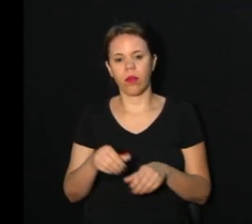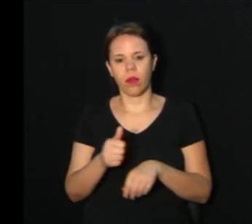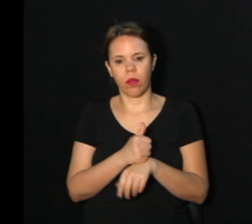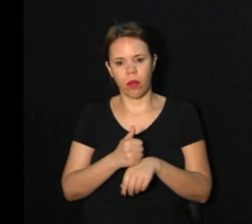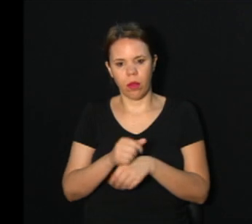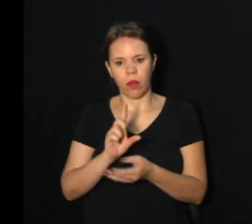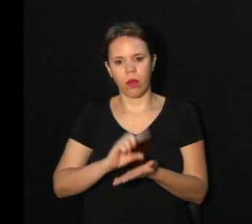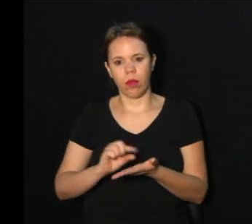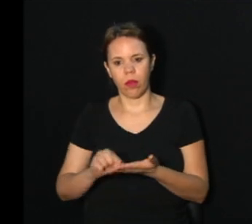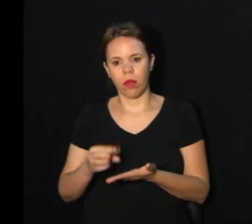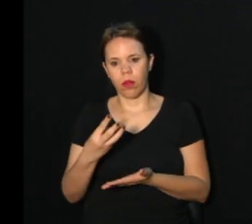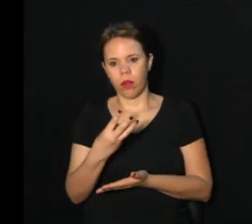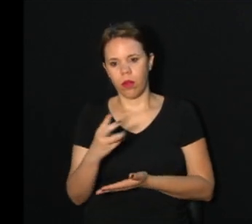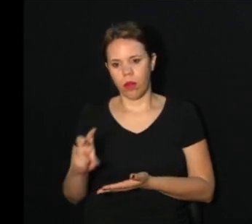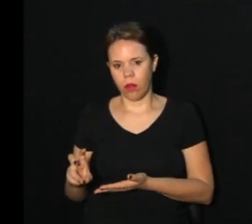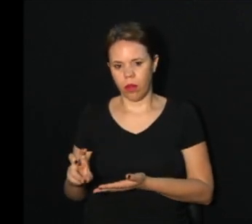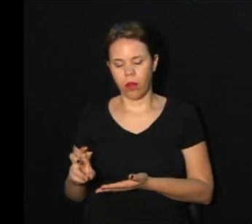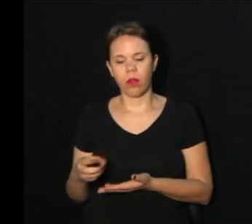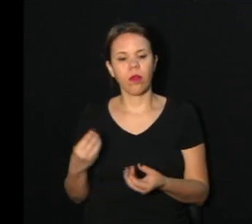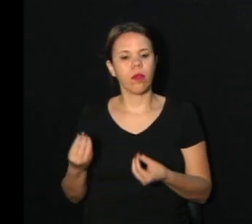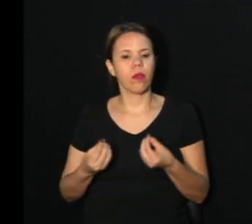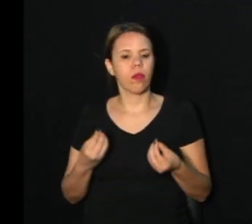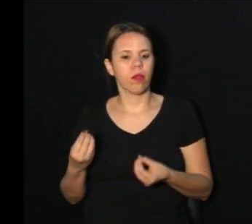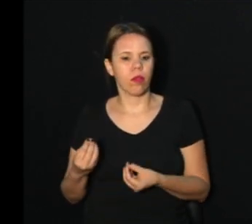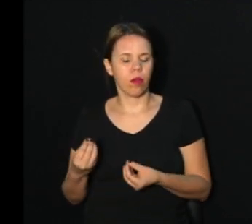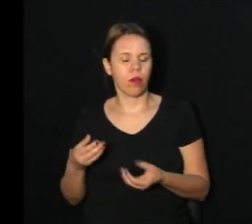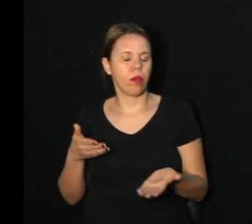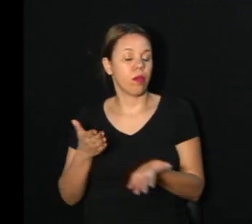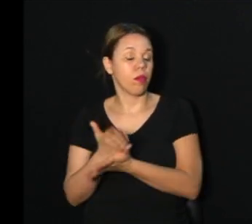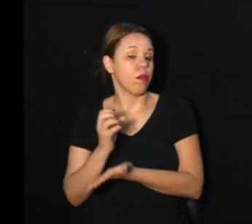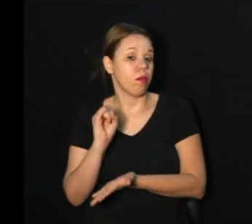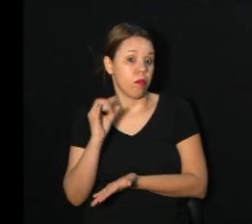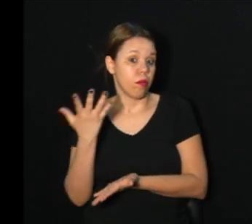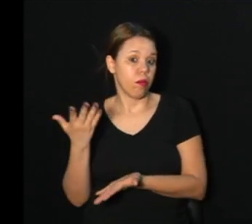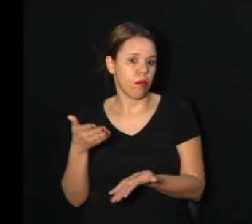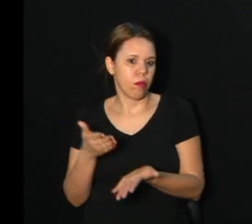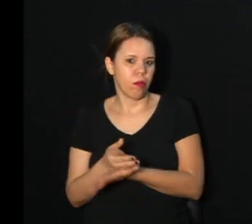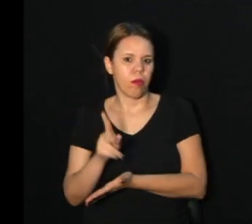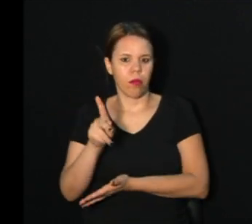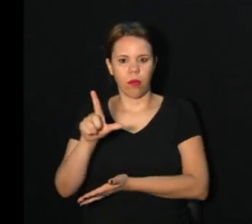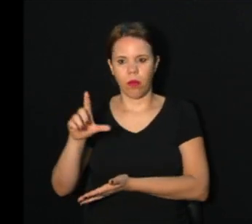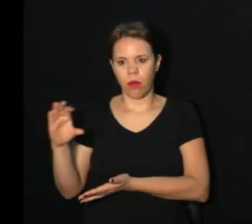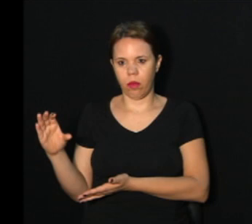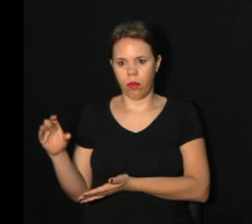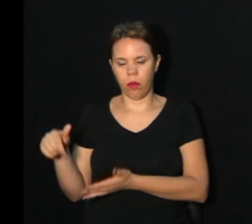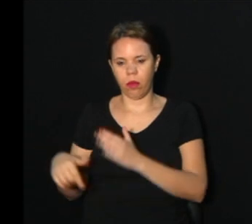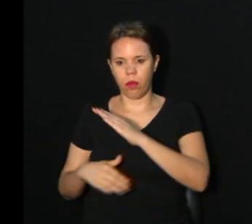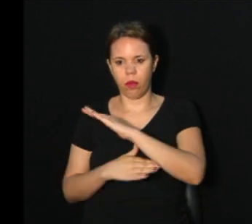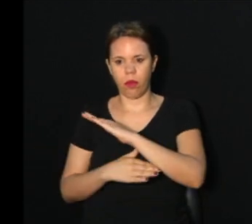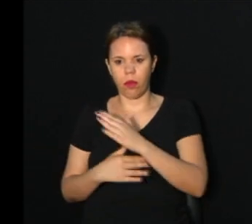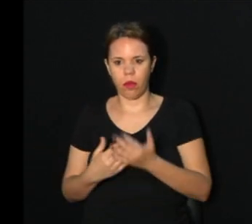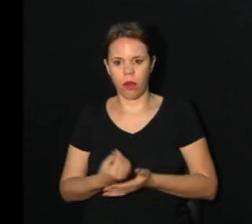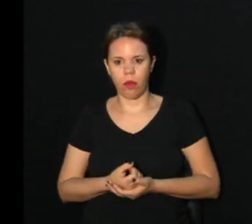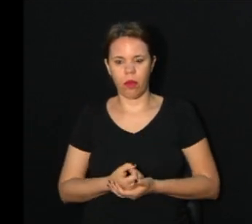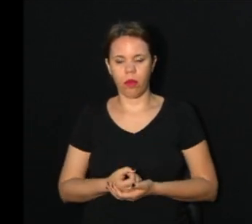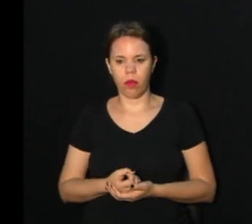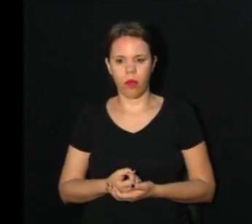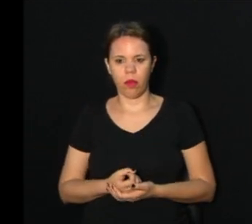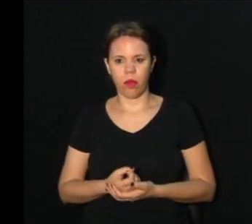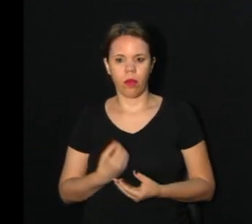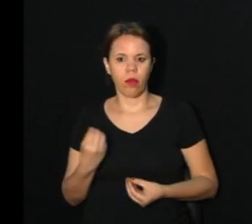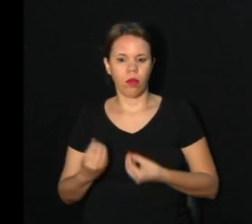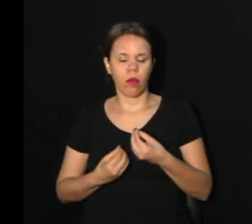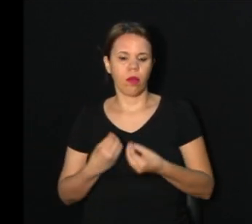então, como serão os critérios, né, uma vez aprovado o PLC pela Câmara Municipal, como serão